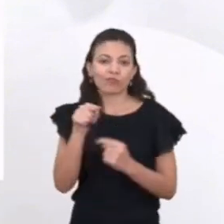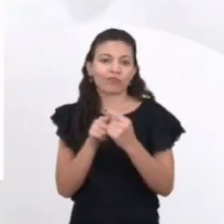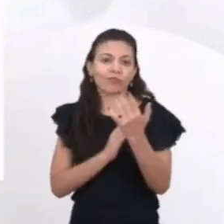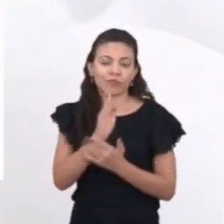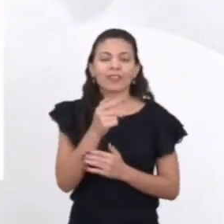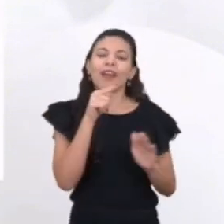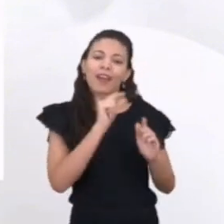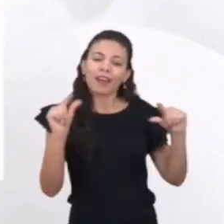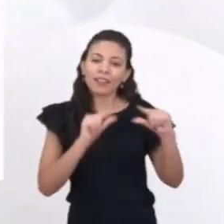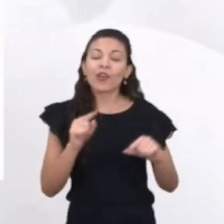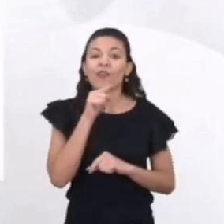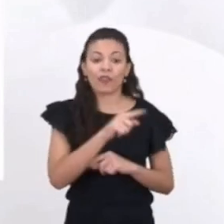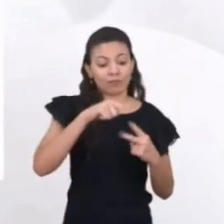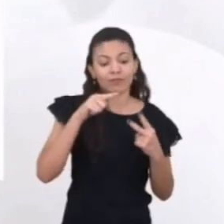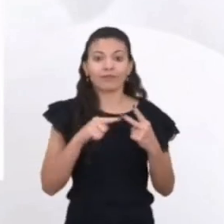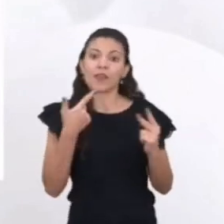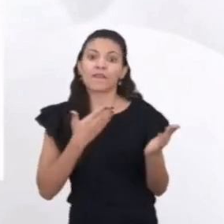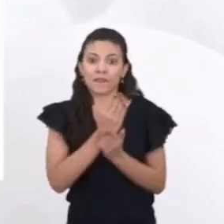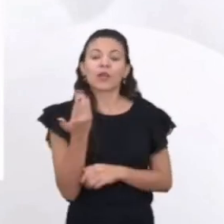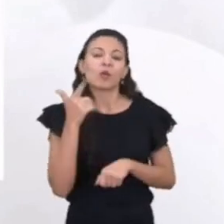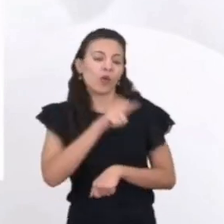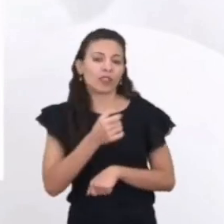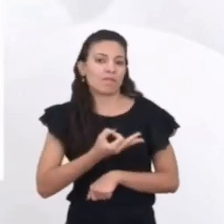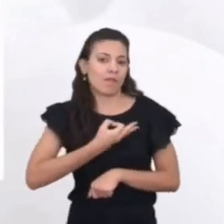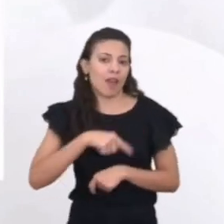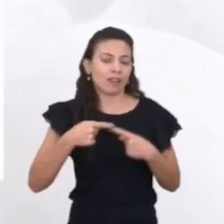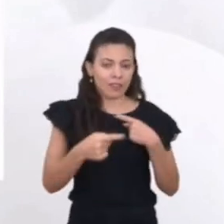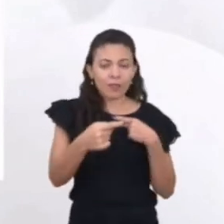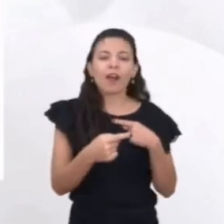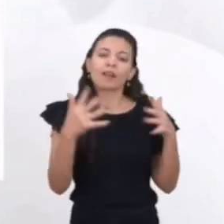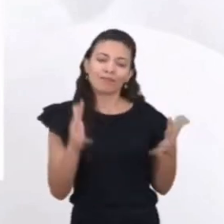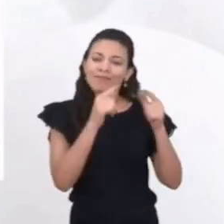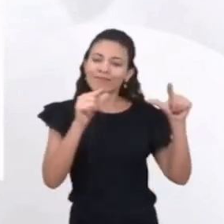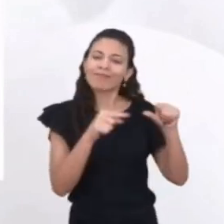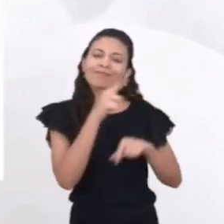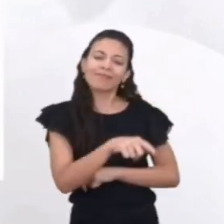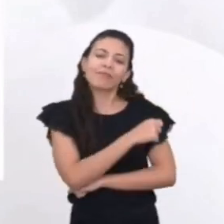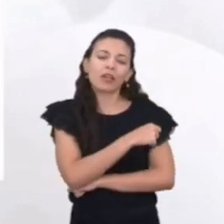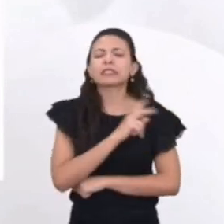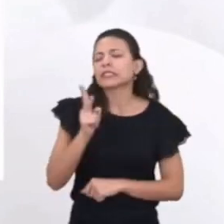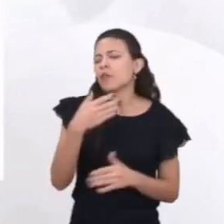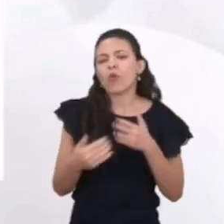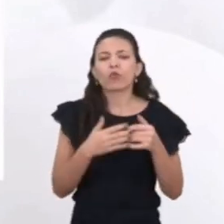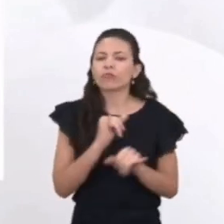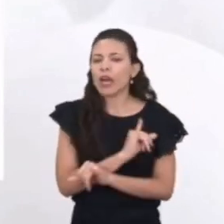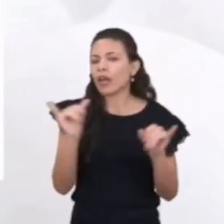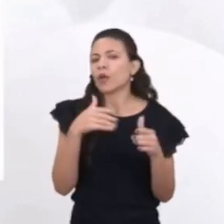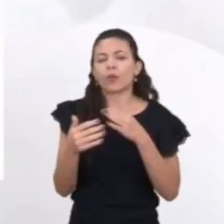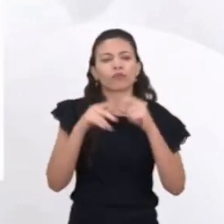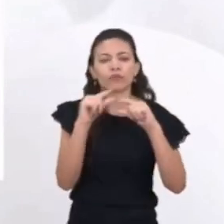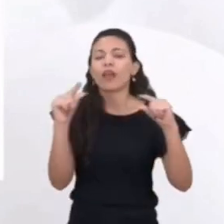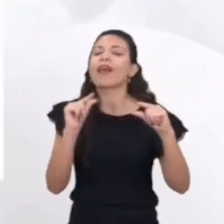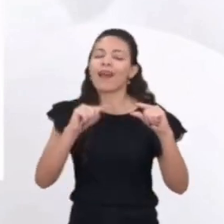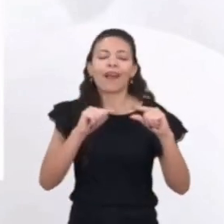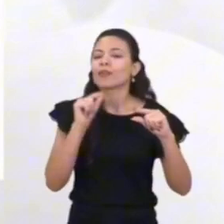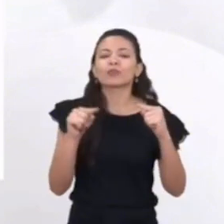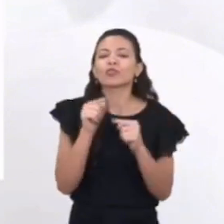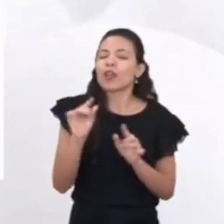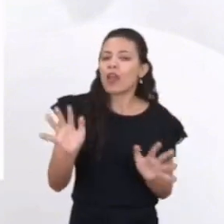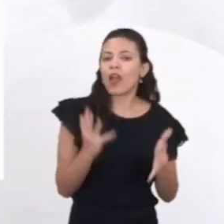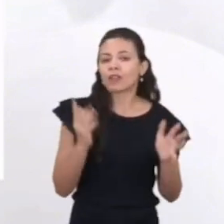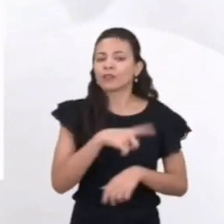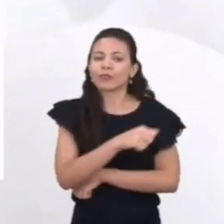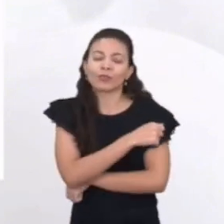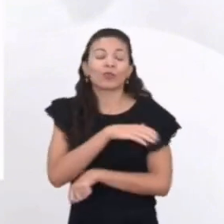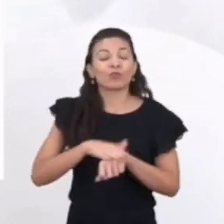2 metas para você conquistar a medalha desta semana. Então a gente também vai sempre, nos recados, nos enunciados que a gente coloca dentro da plataforma, incentivar também o estudante a